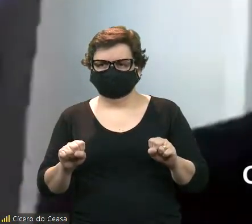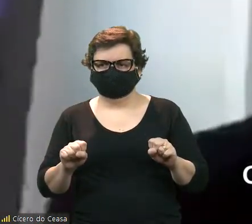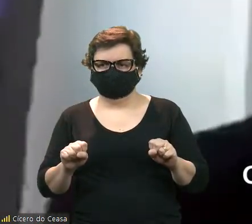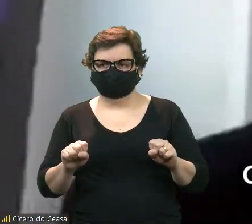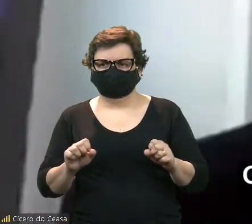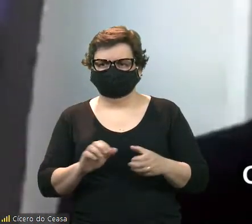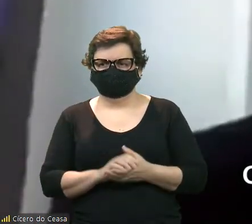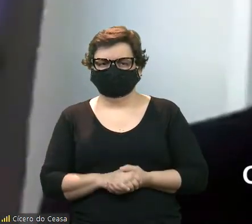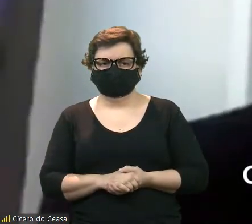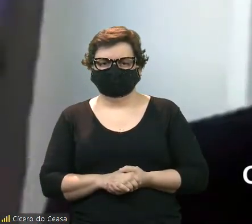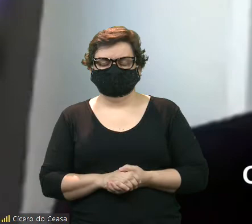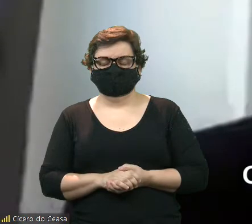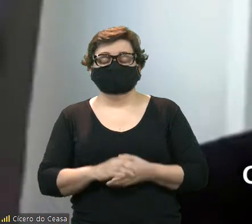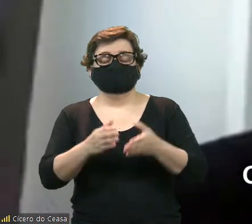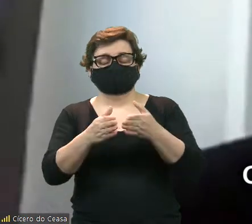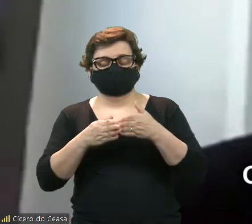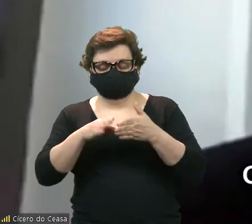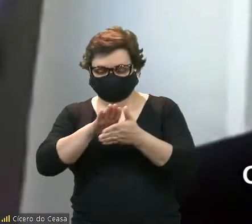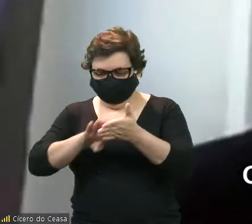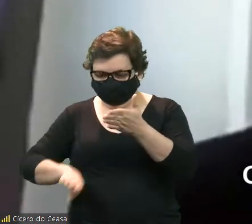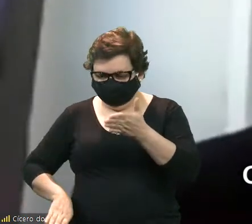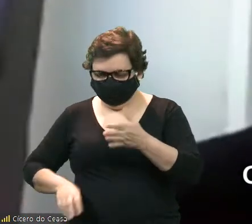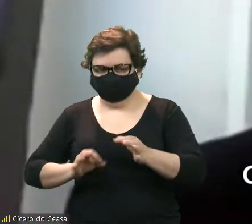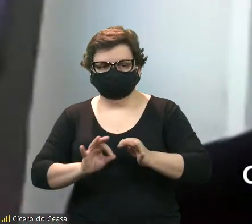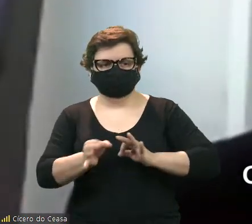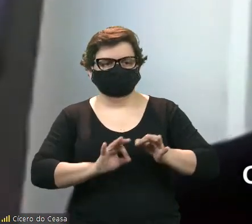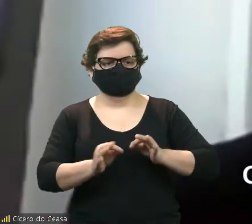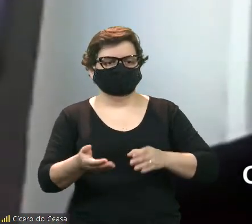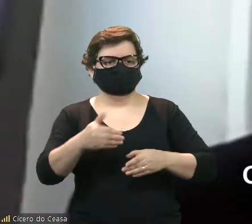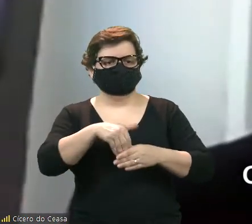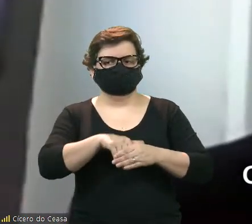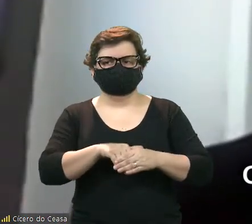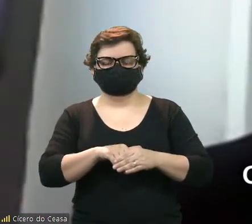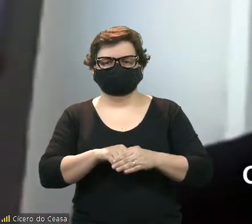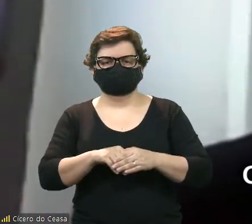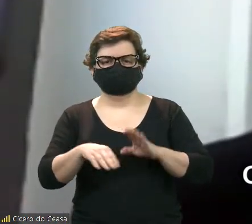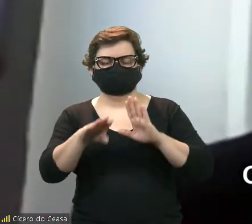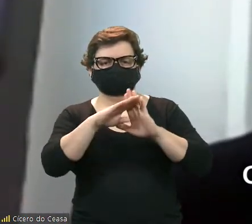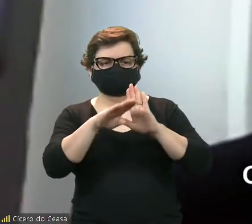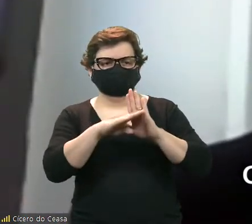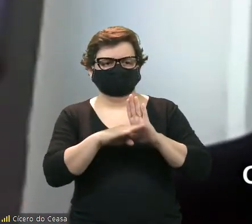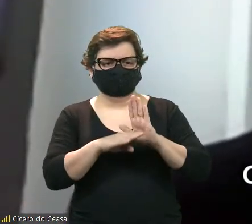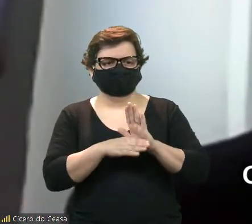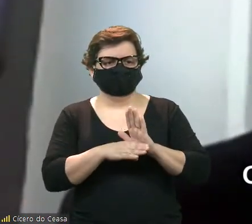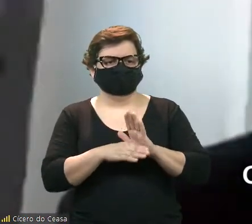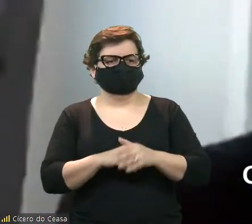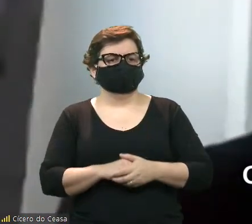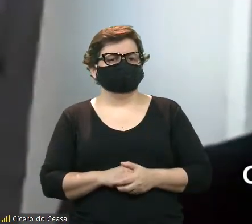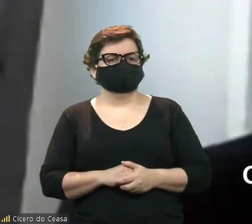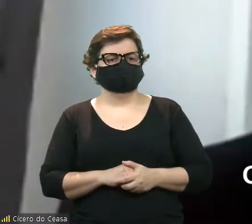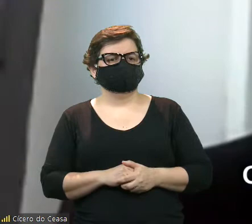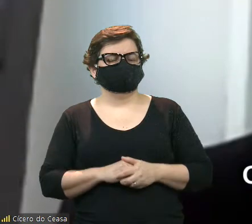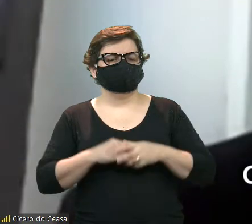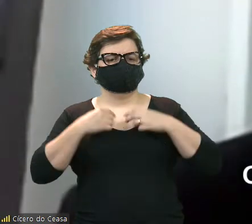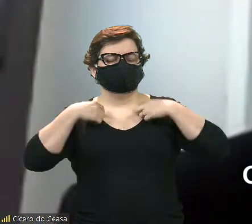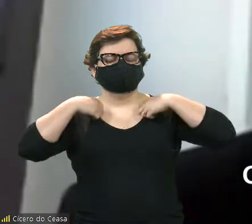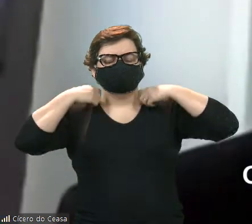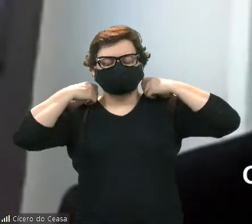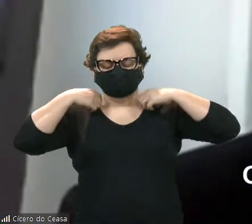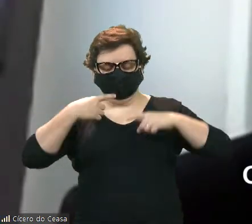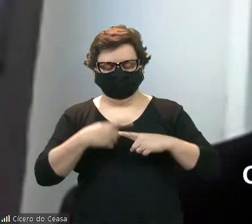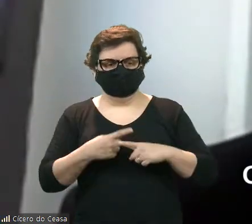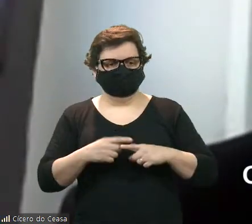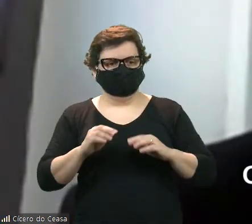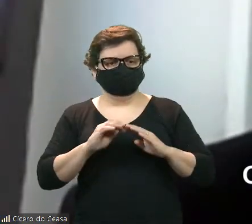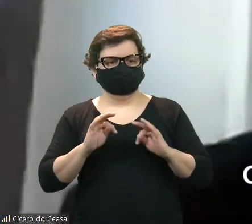Excelência a dispensa da leitura dos projetos que constam na pauta, tendo em vista que os nobres vereadores possuem cópia dos